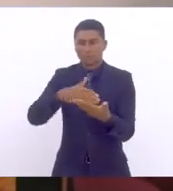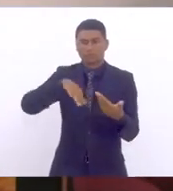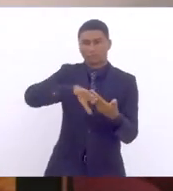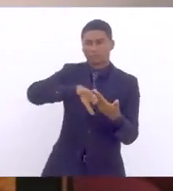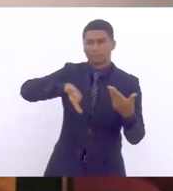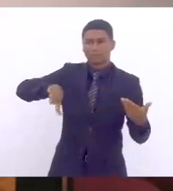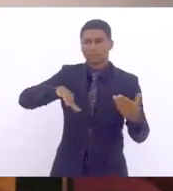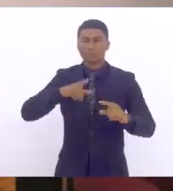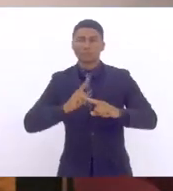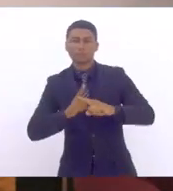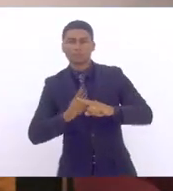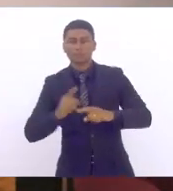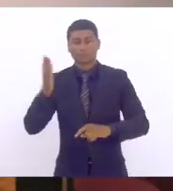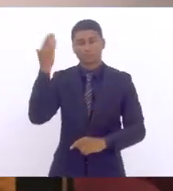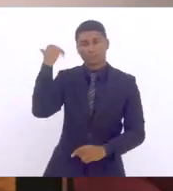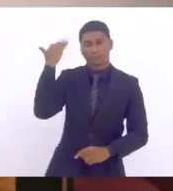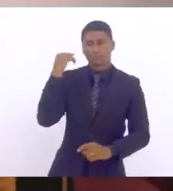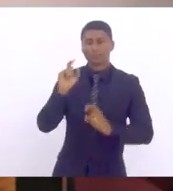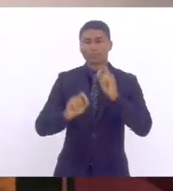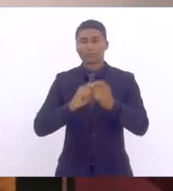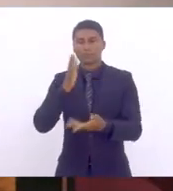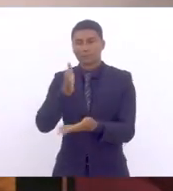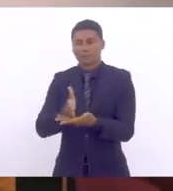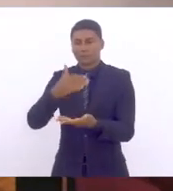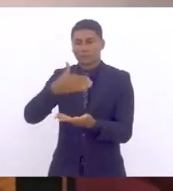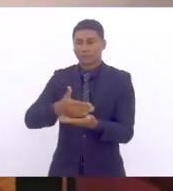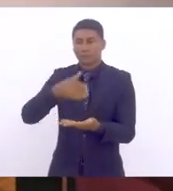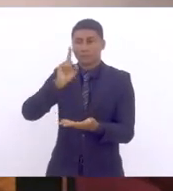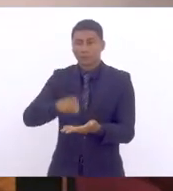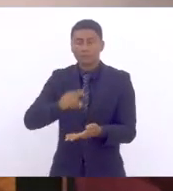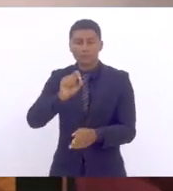época a divisão era pelo público que tinha,